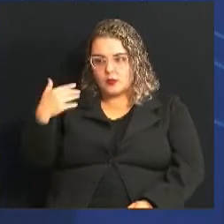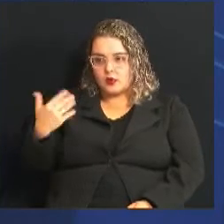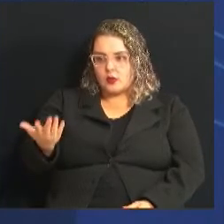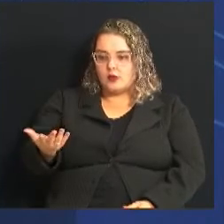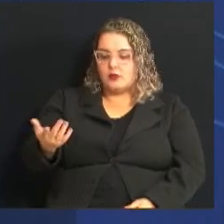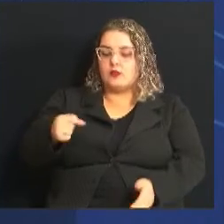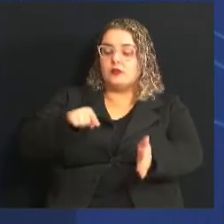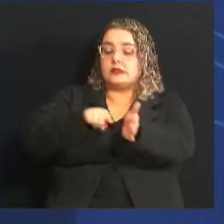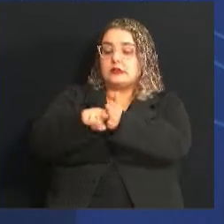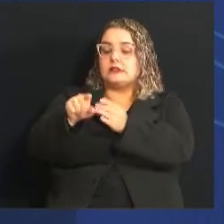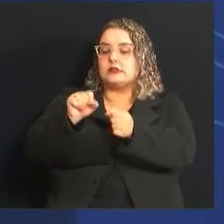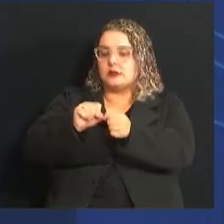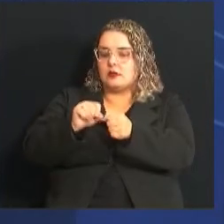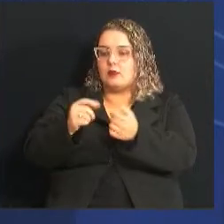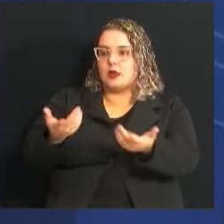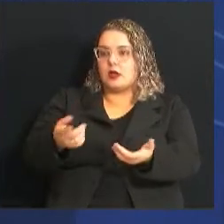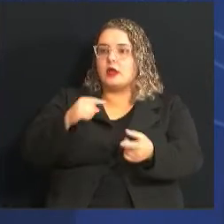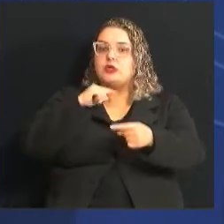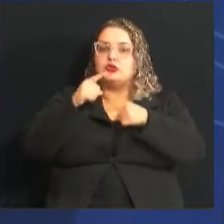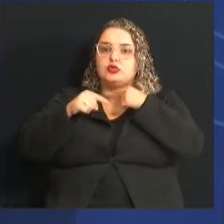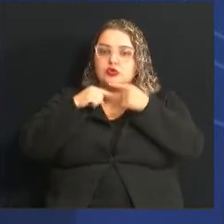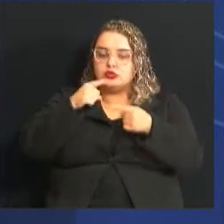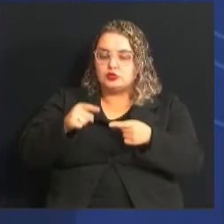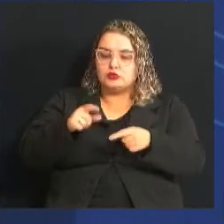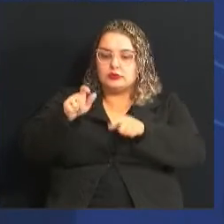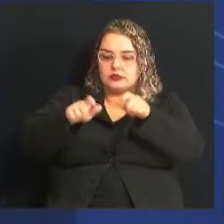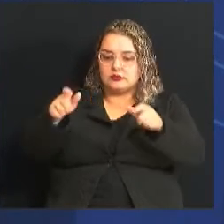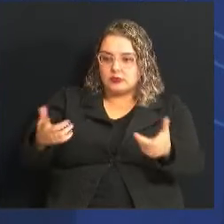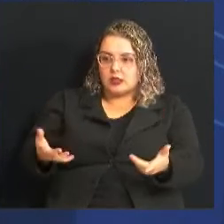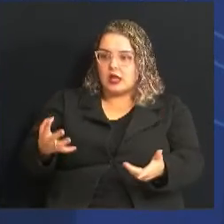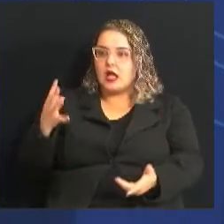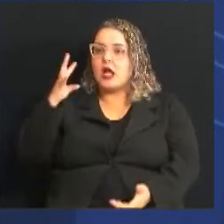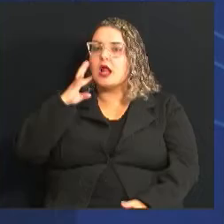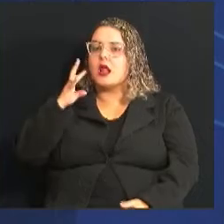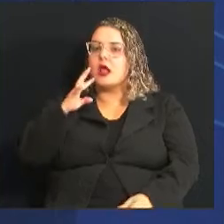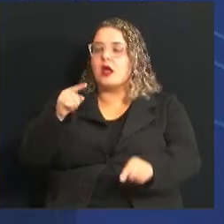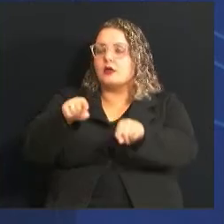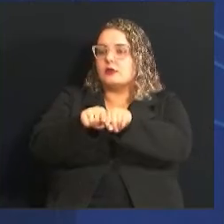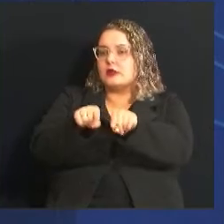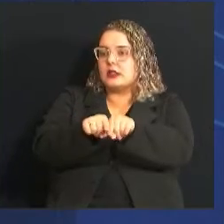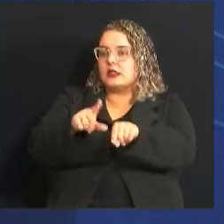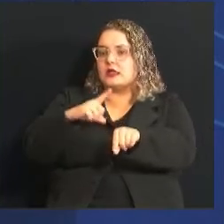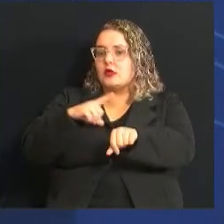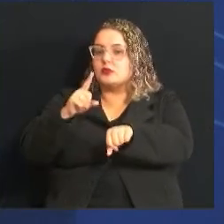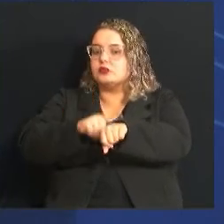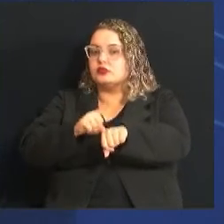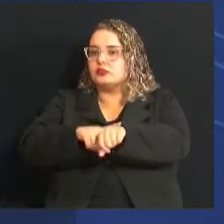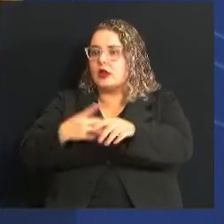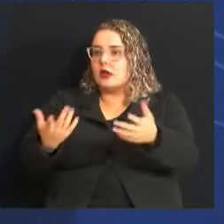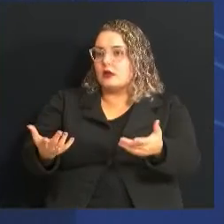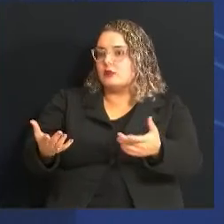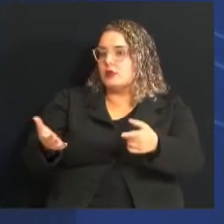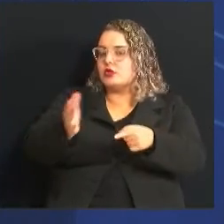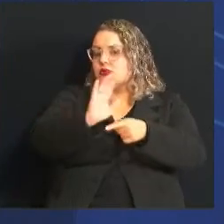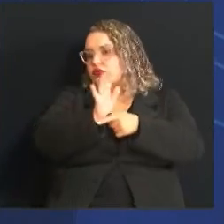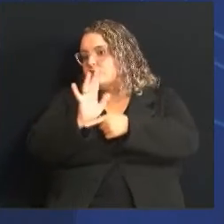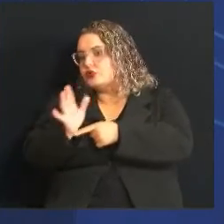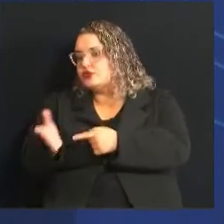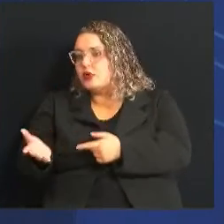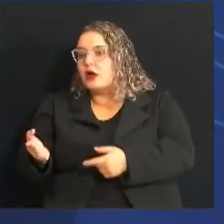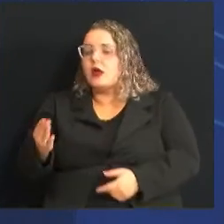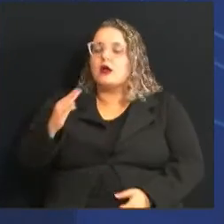uma pergunta que é a dúvida de muita gente. É legal também você ter um tempo para ir ao cinema, ir ao barzinho